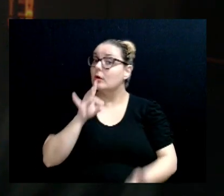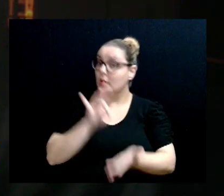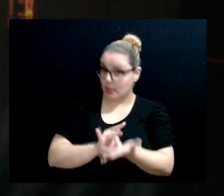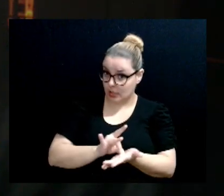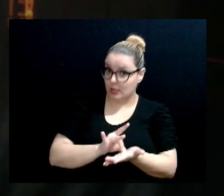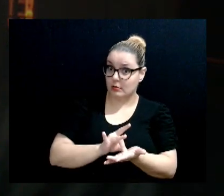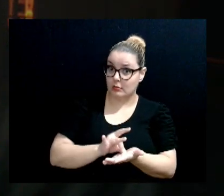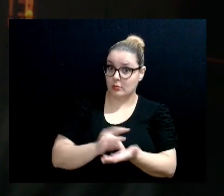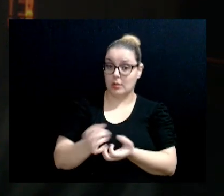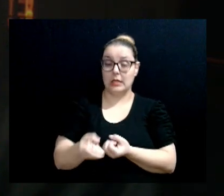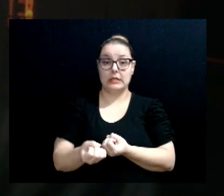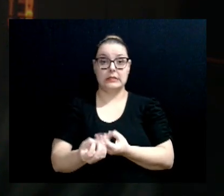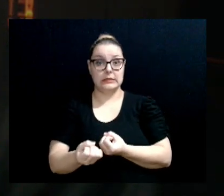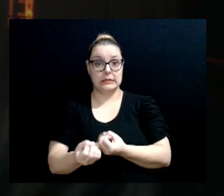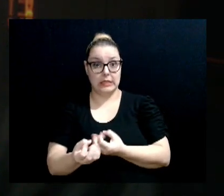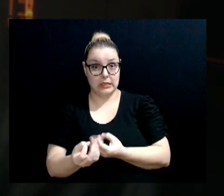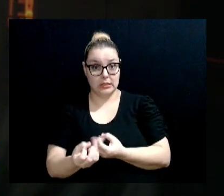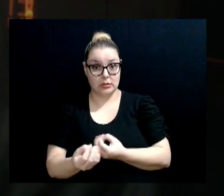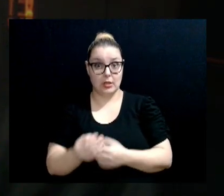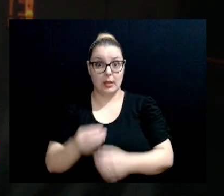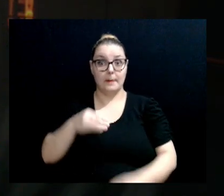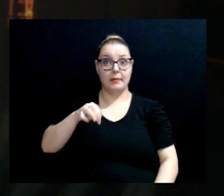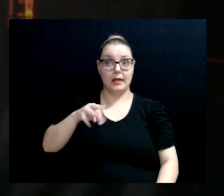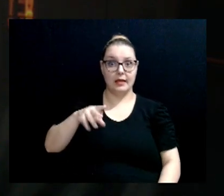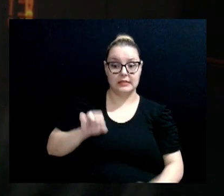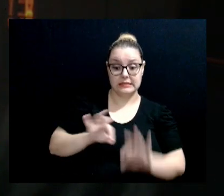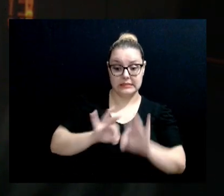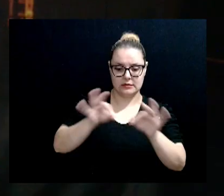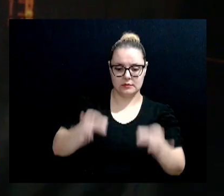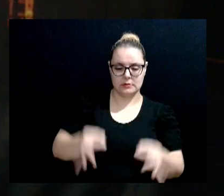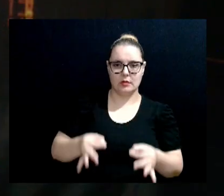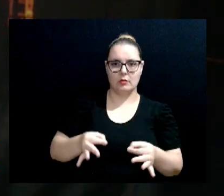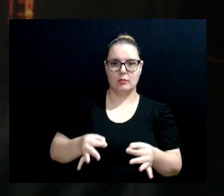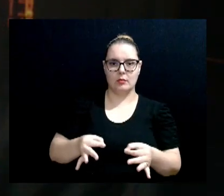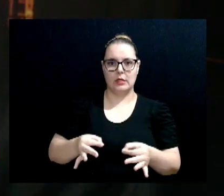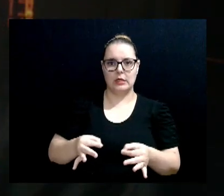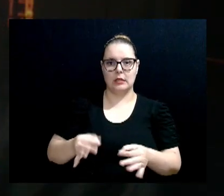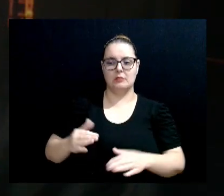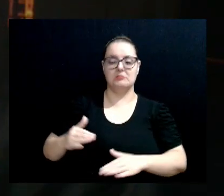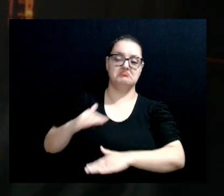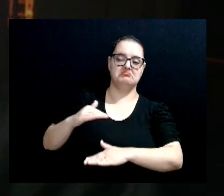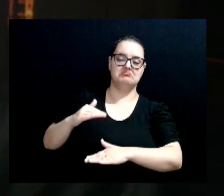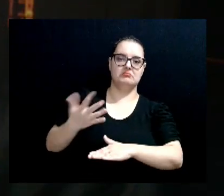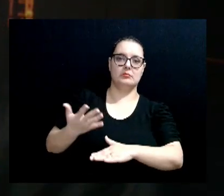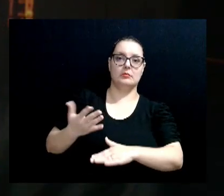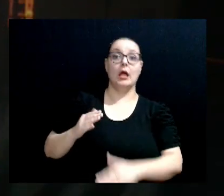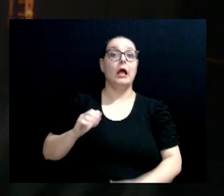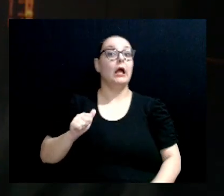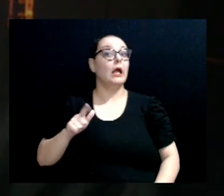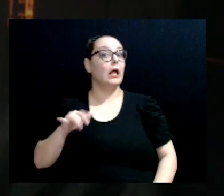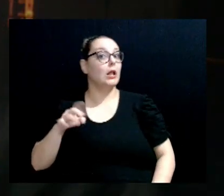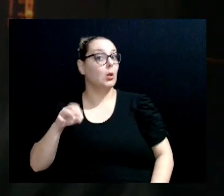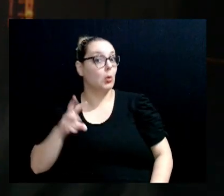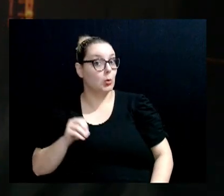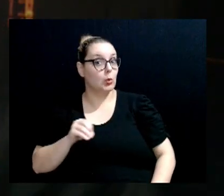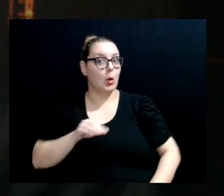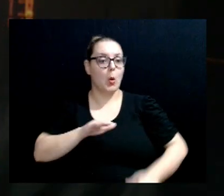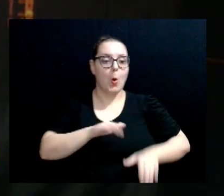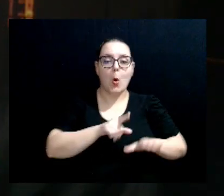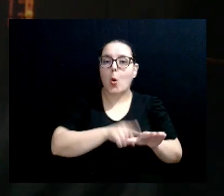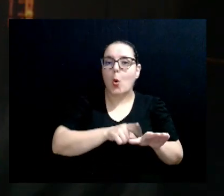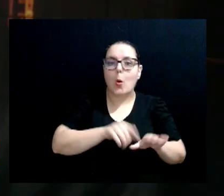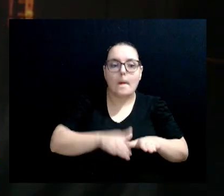dados, métricas simplificados e superficiais, como calorias, passos, horas de